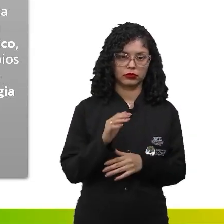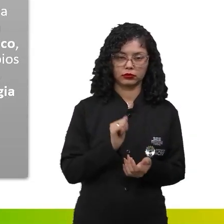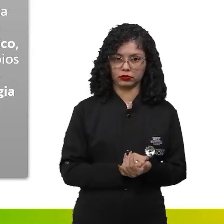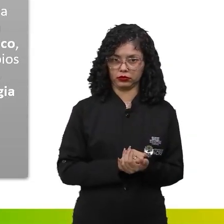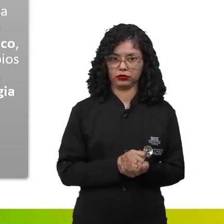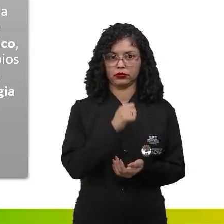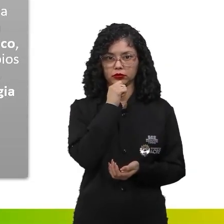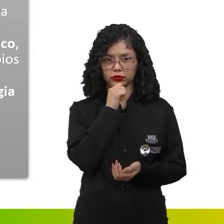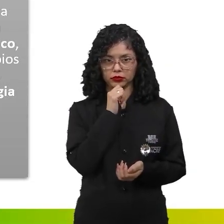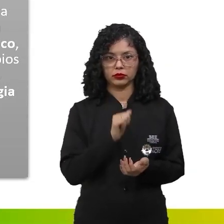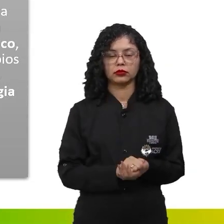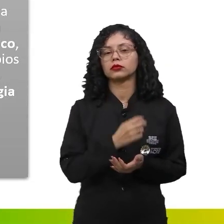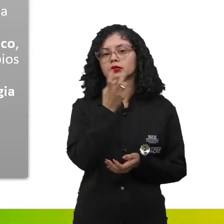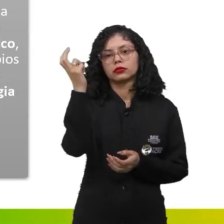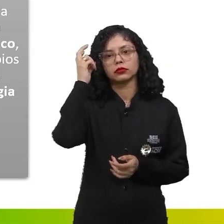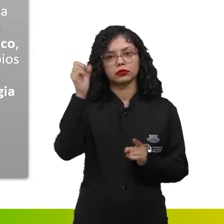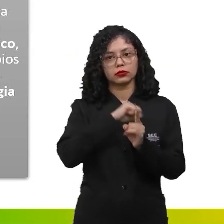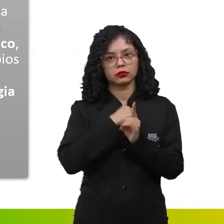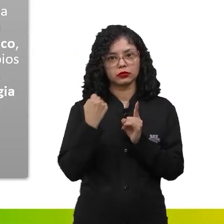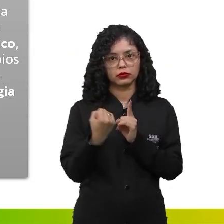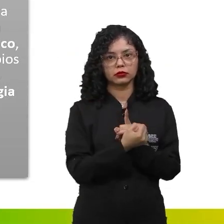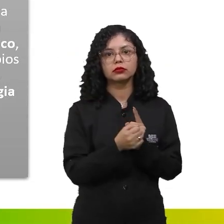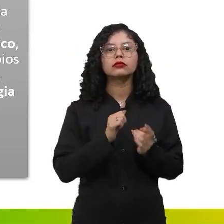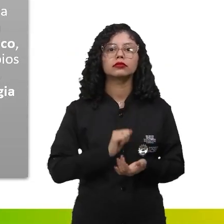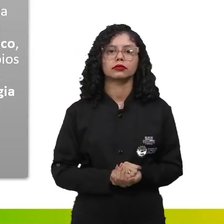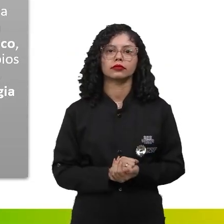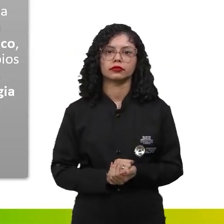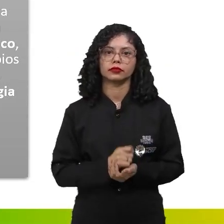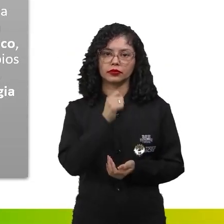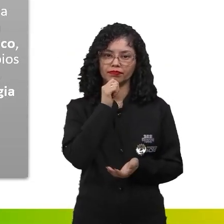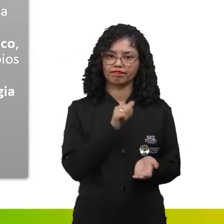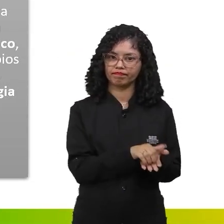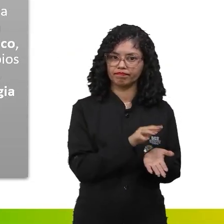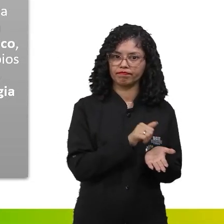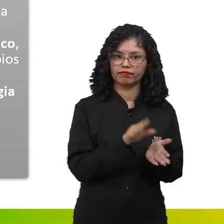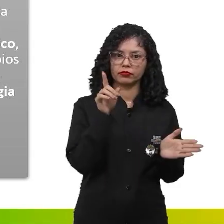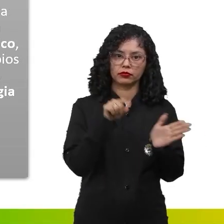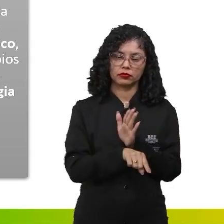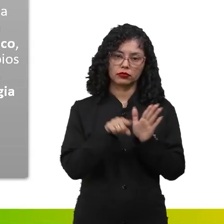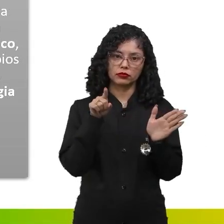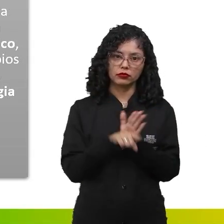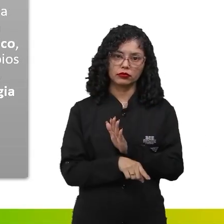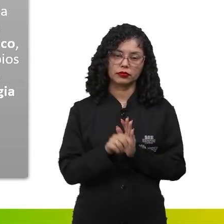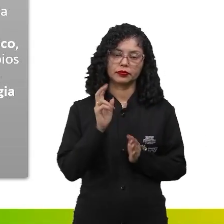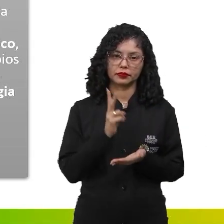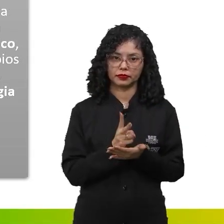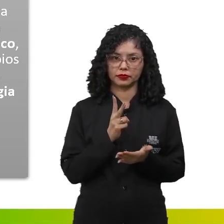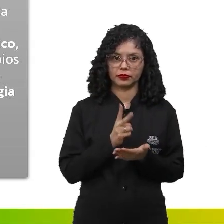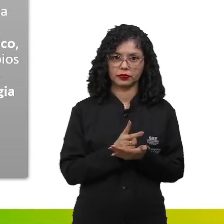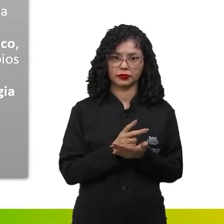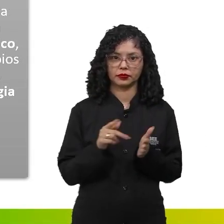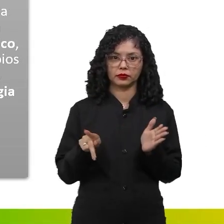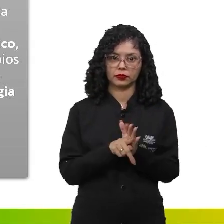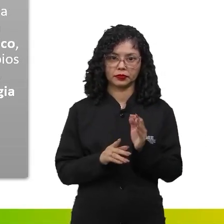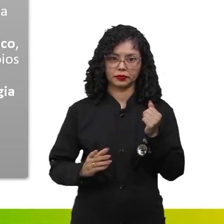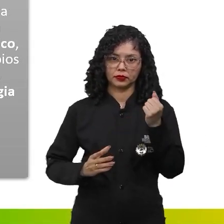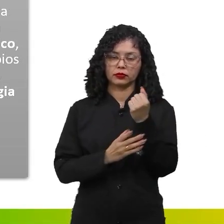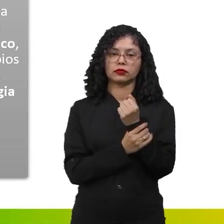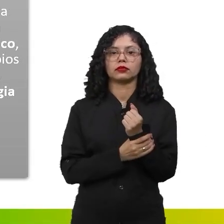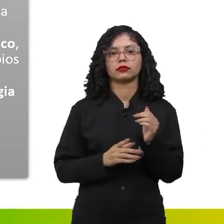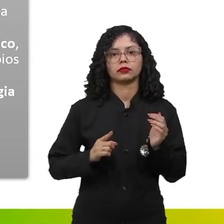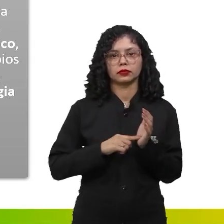antivacina, que ele é um fenômeno social e cultural que rejeita ou questiona a eficácia e